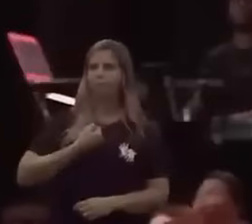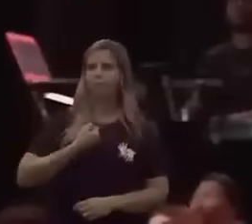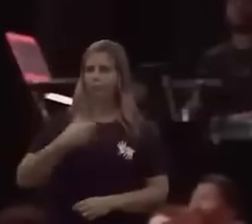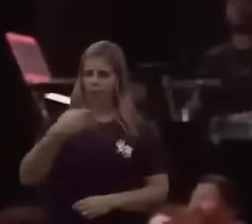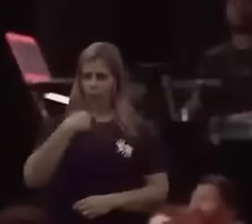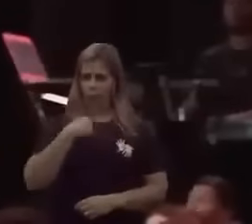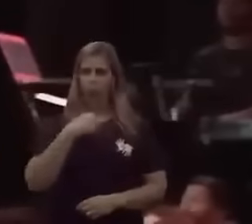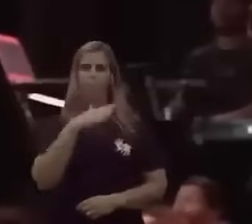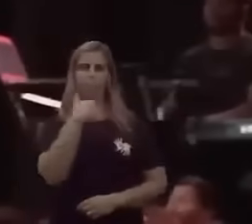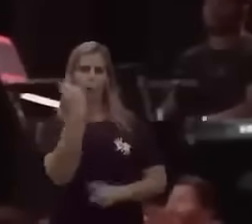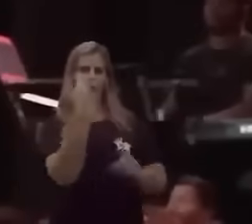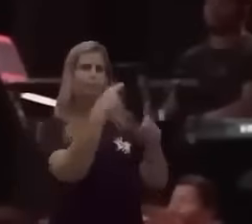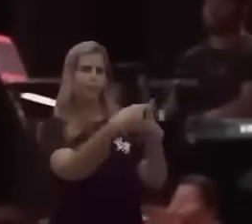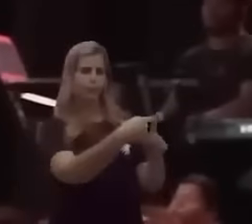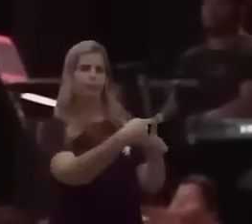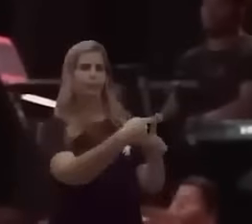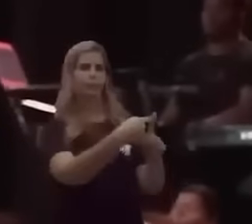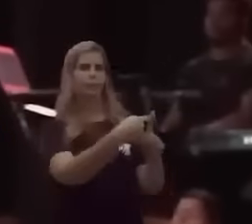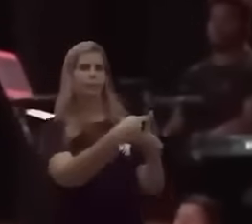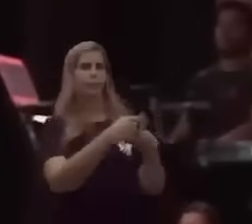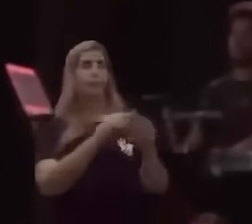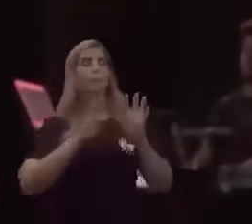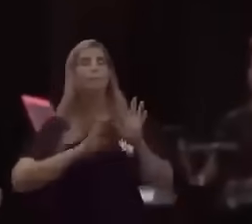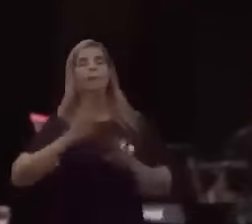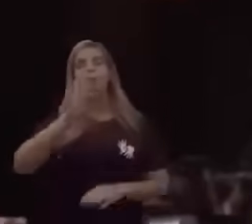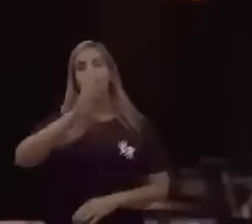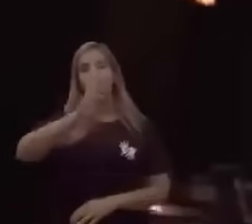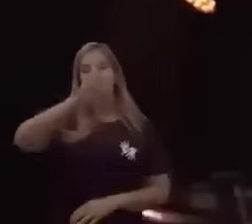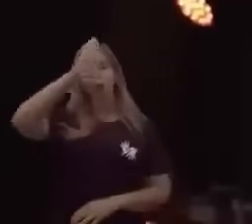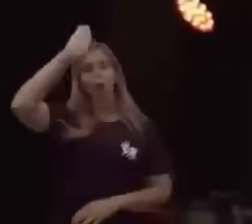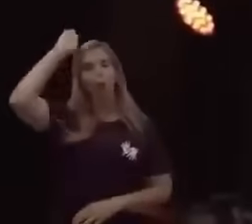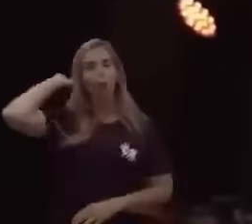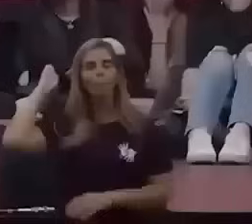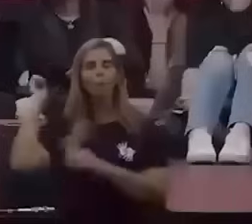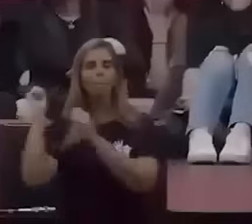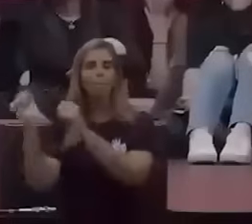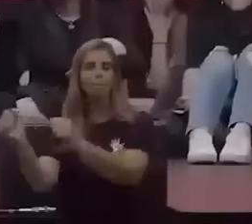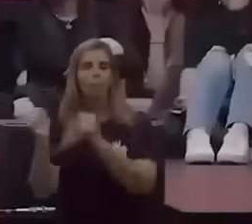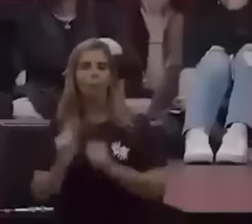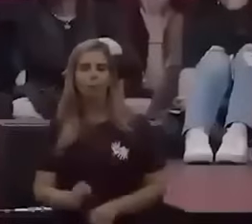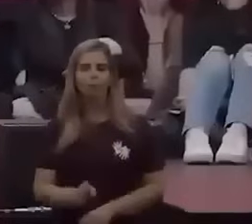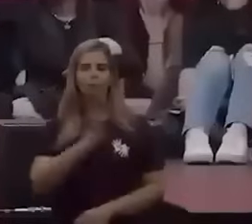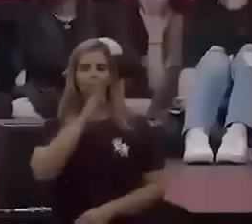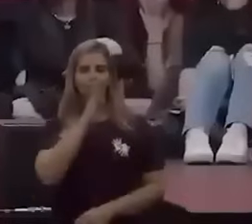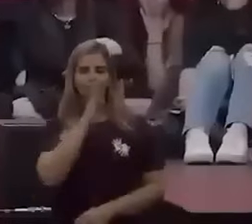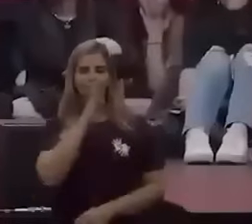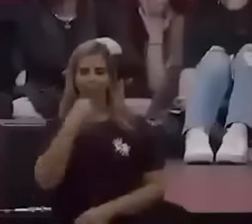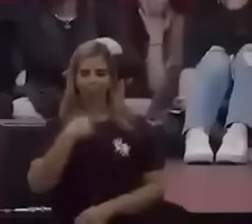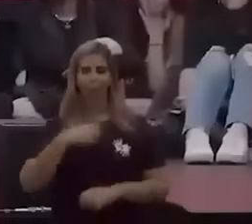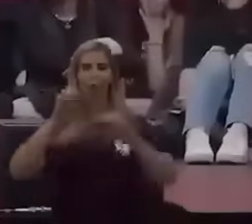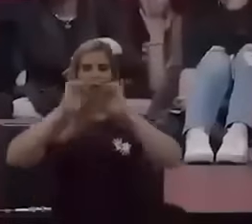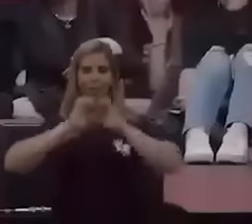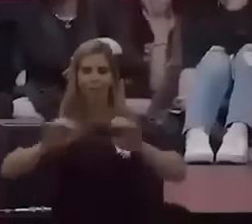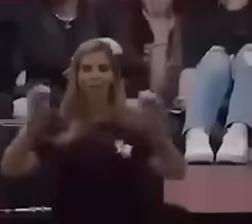vou ser crucificado, mas Roma não tem poder de calar a minha voz.